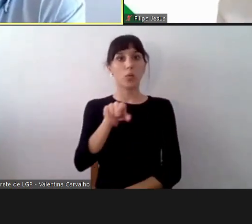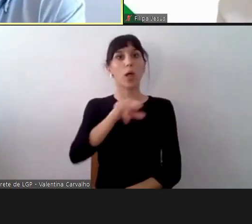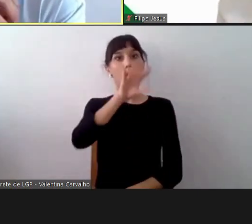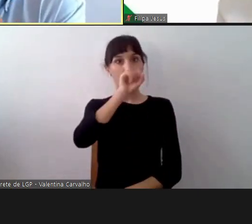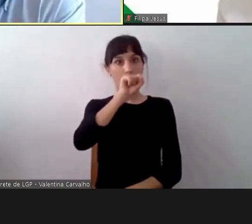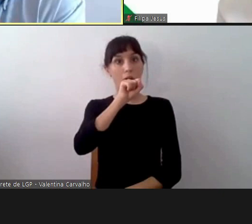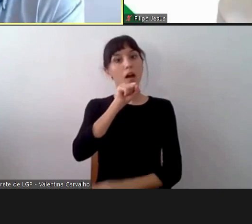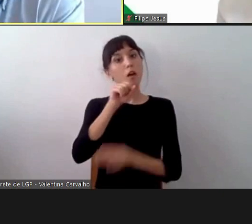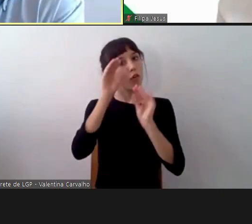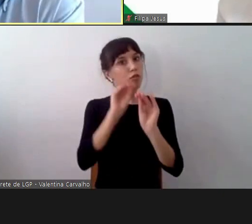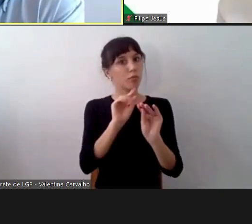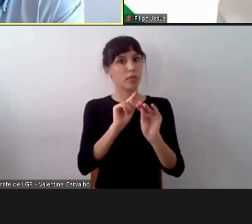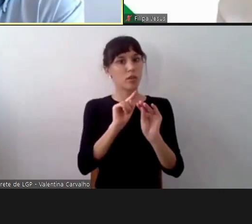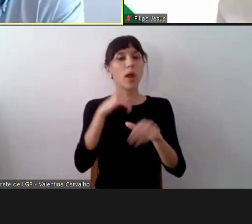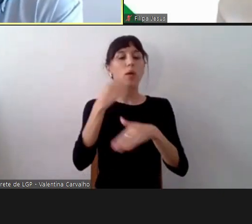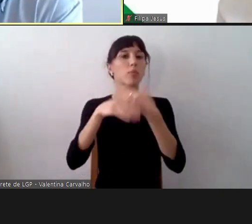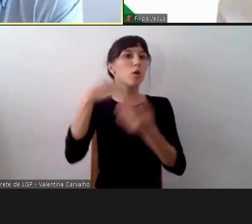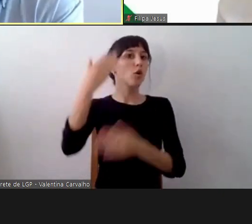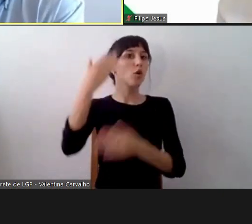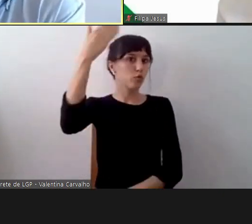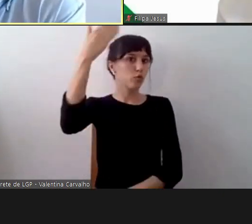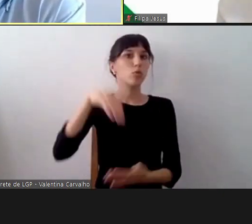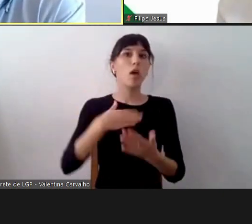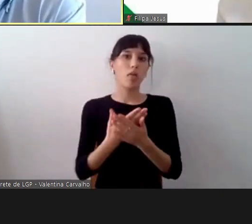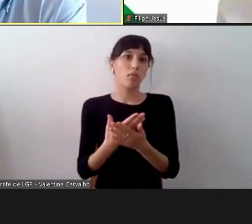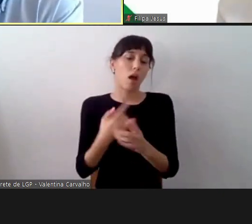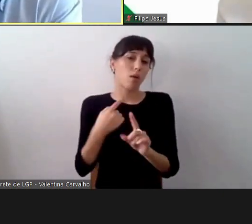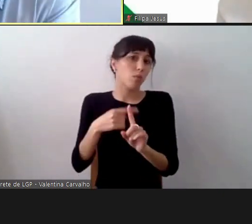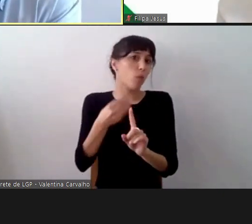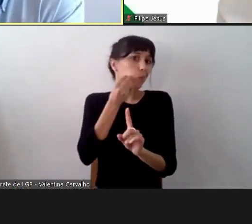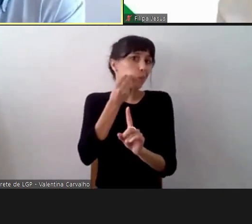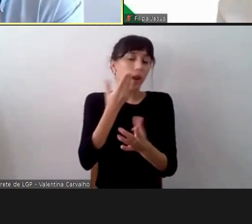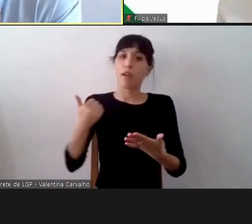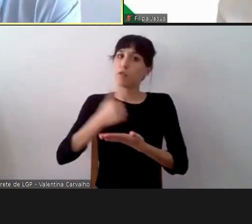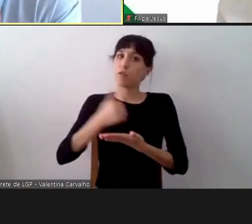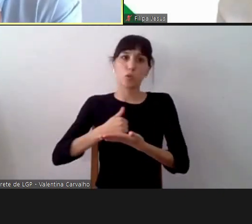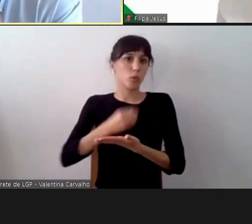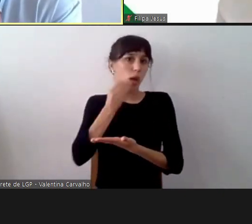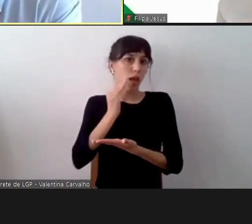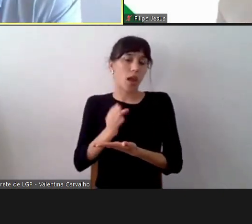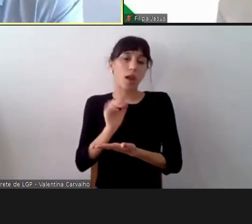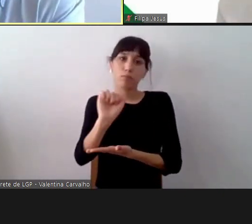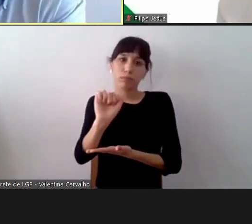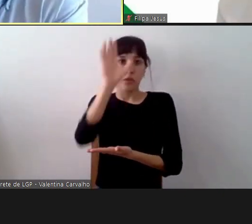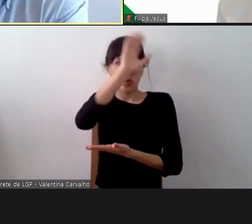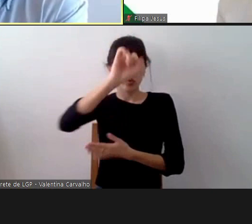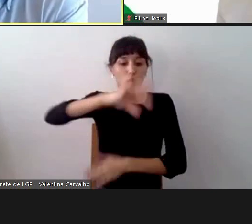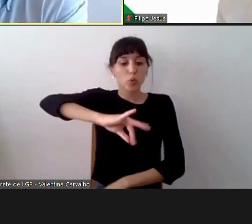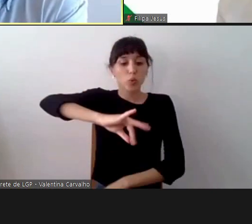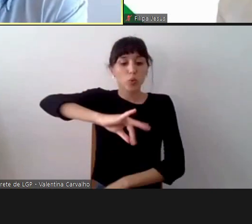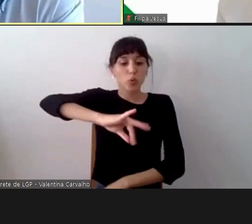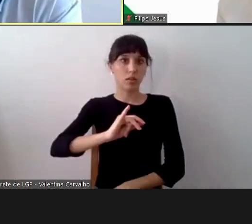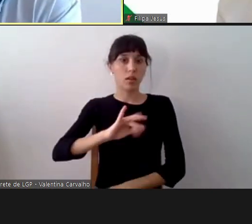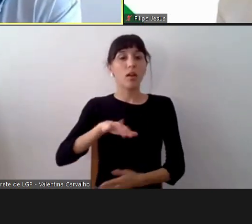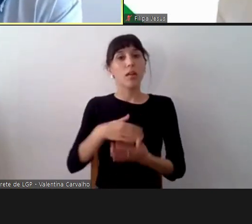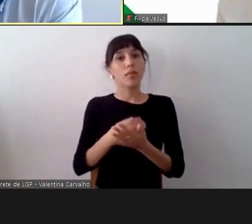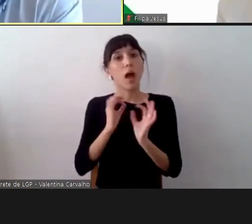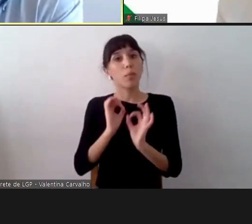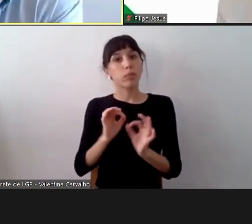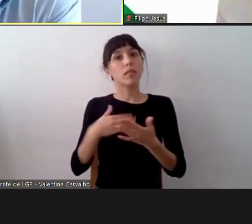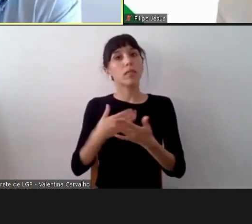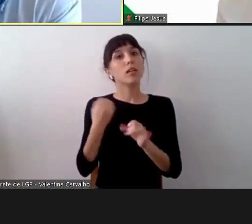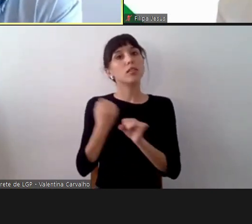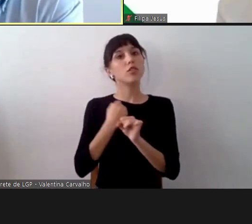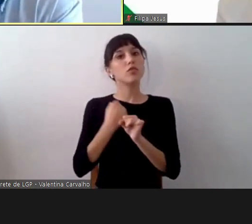mais à frente, obviamente, que terá que ter consequências naquilo que é um funcionário. da administração pública local poder garantir um serviço de qualidade ao